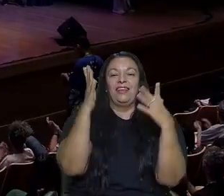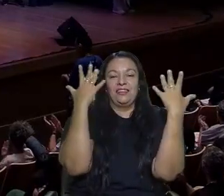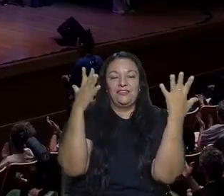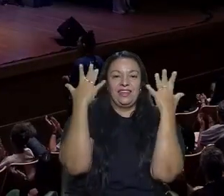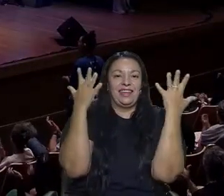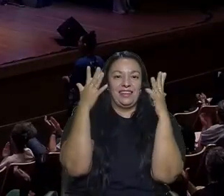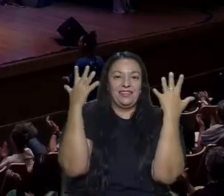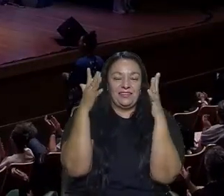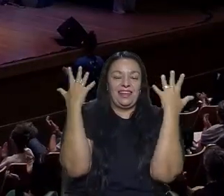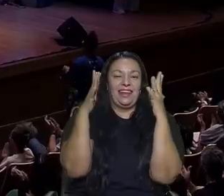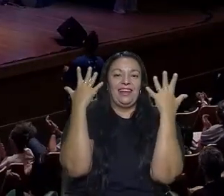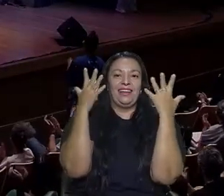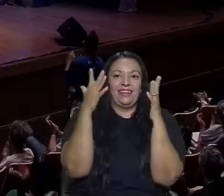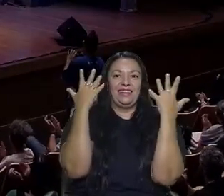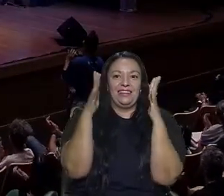Viva!